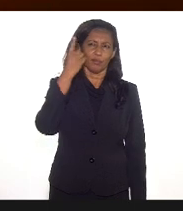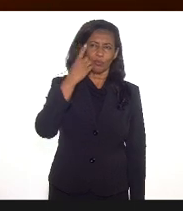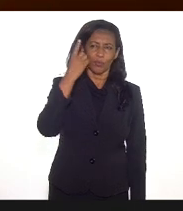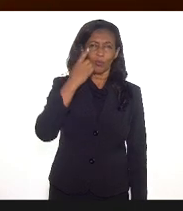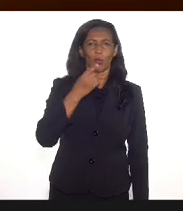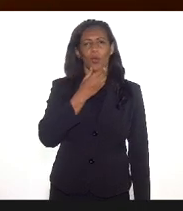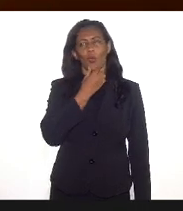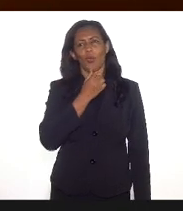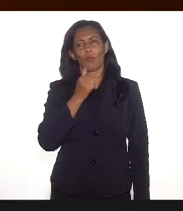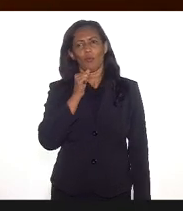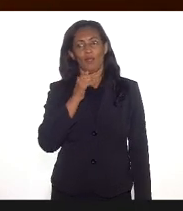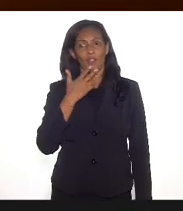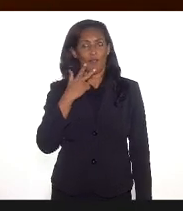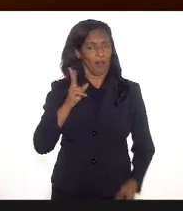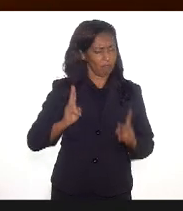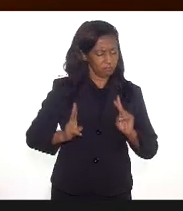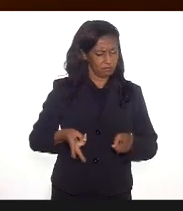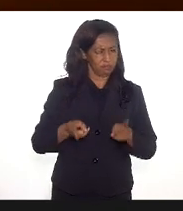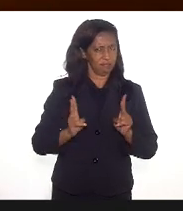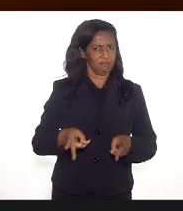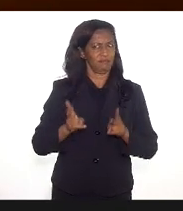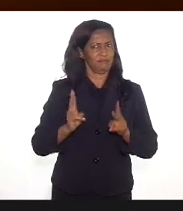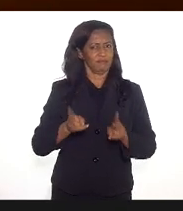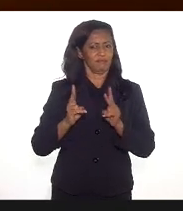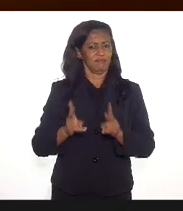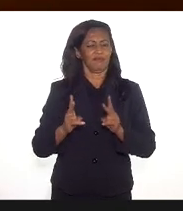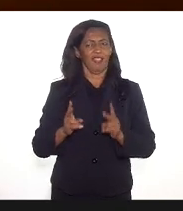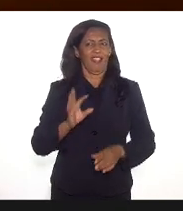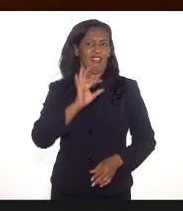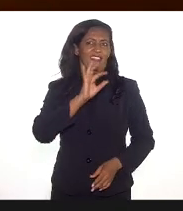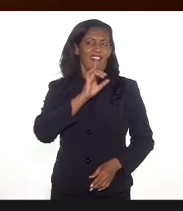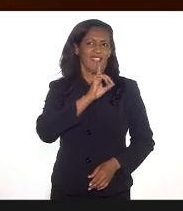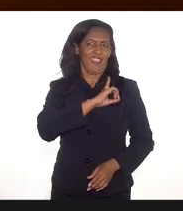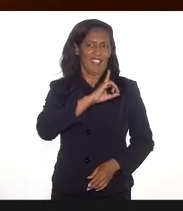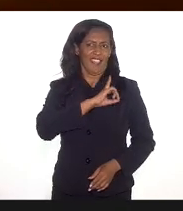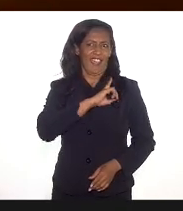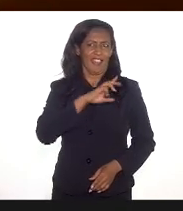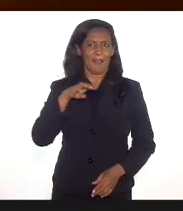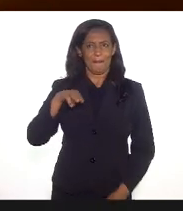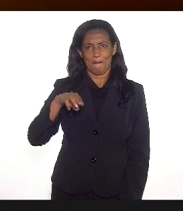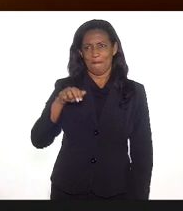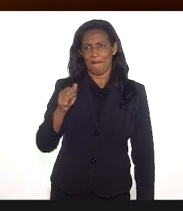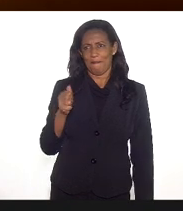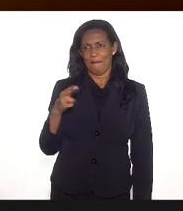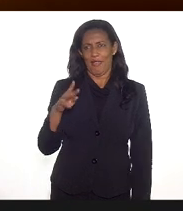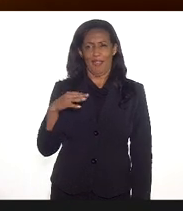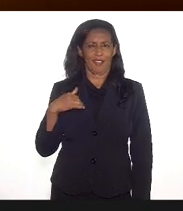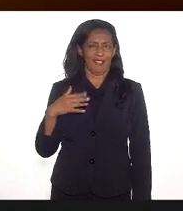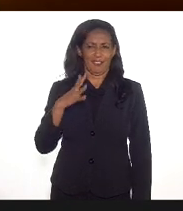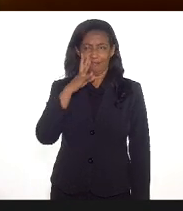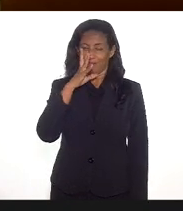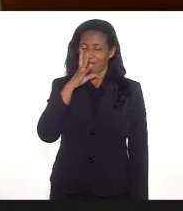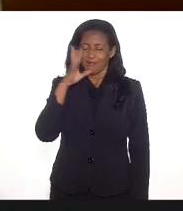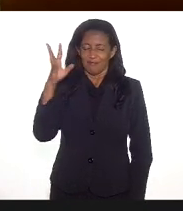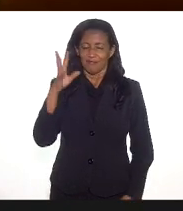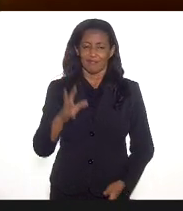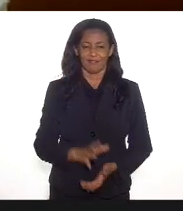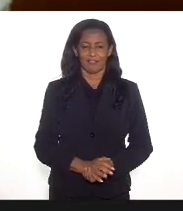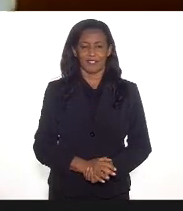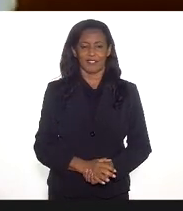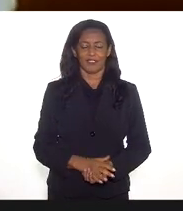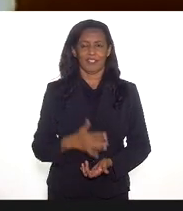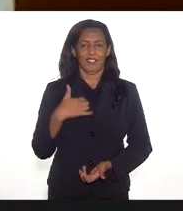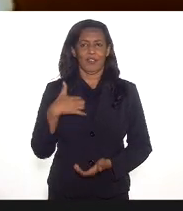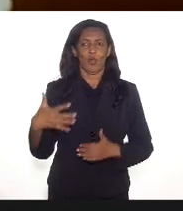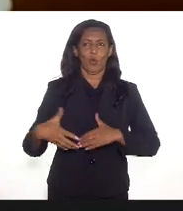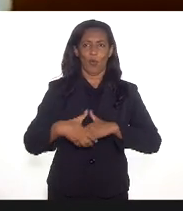companheiras, e dizer que vamos em frente à nossa querida delegada Marta Rocha, de quem eu sou fã, de modo que eu quero cumprimentar